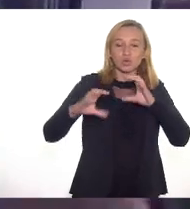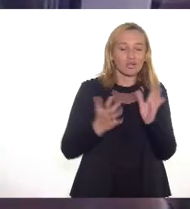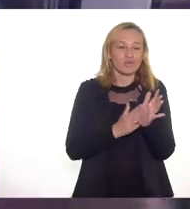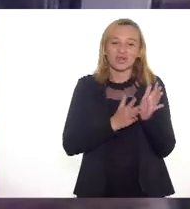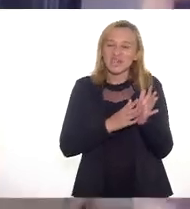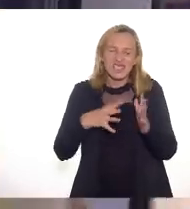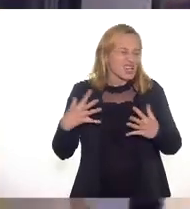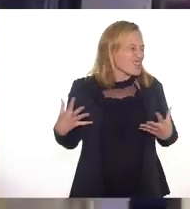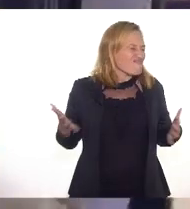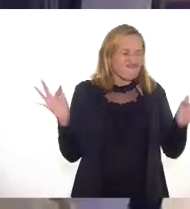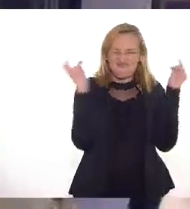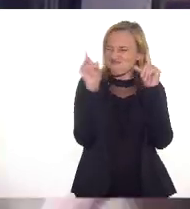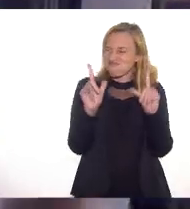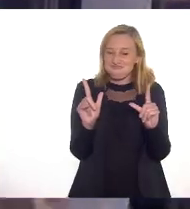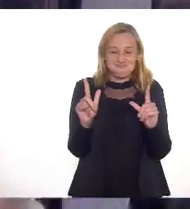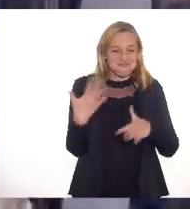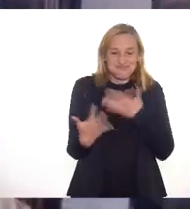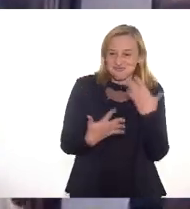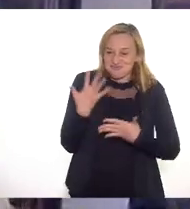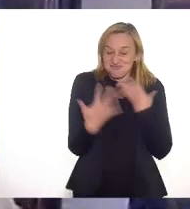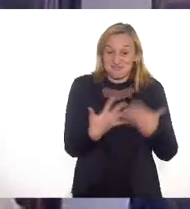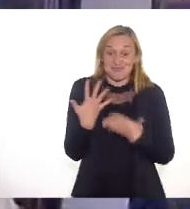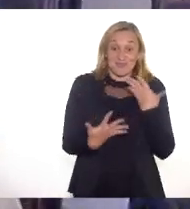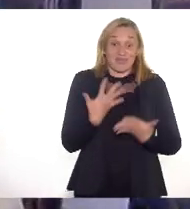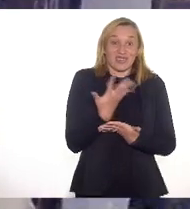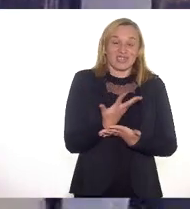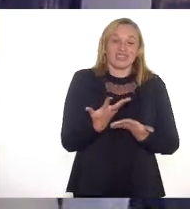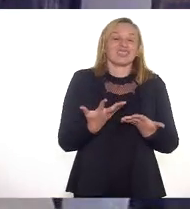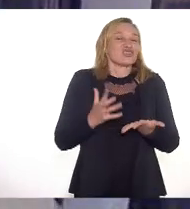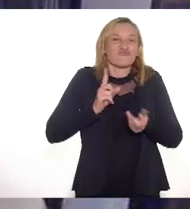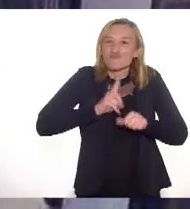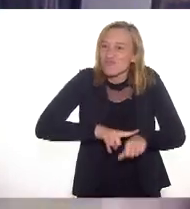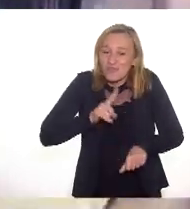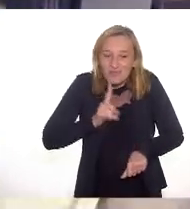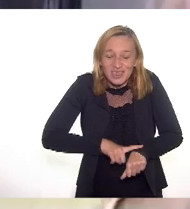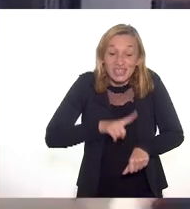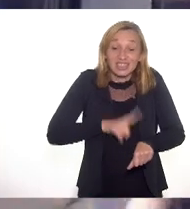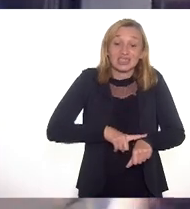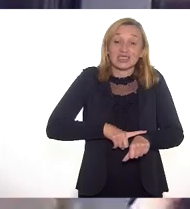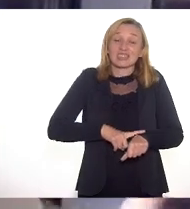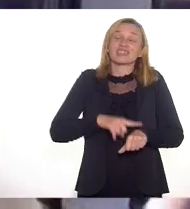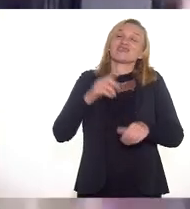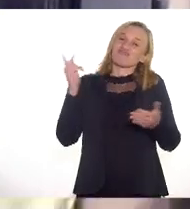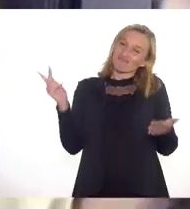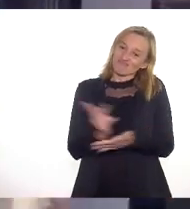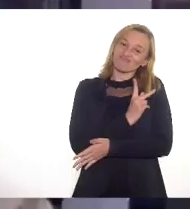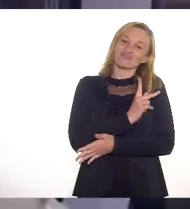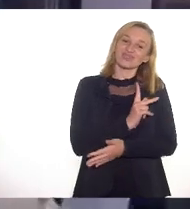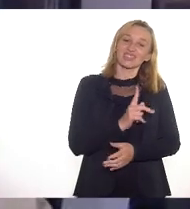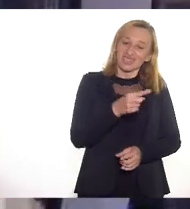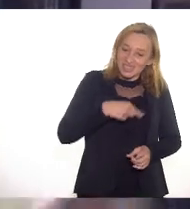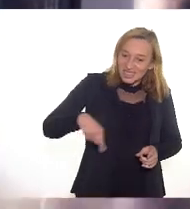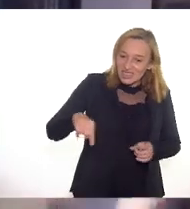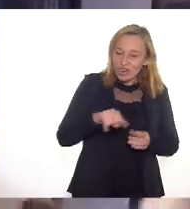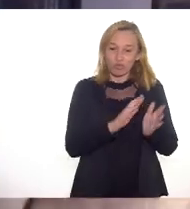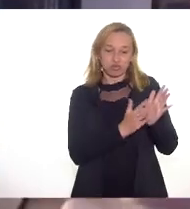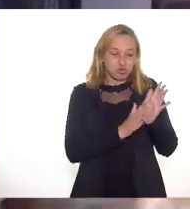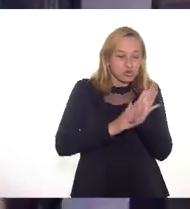Olha, é alegria total e felicidade, são momentos que acontecem nas rodas de